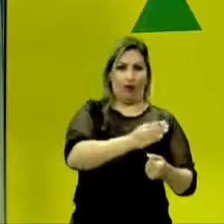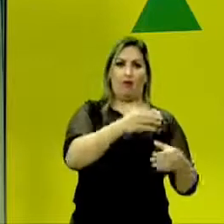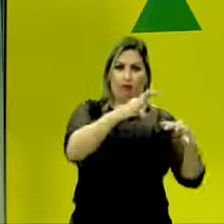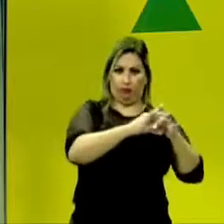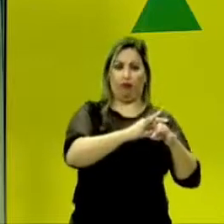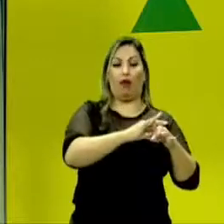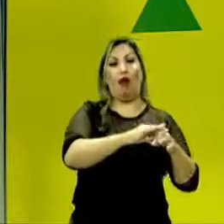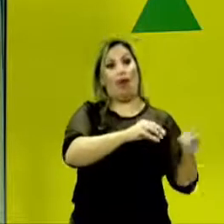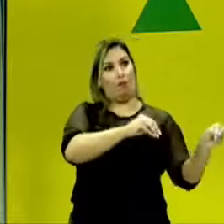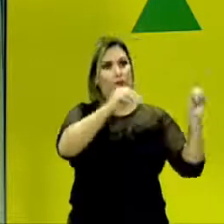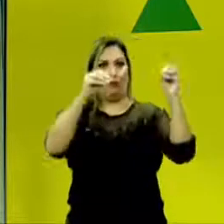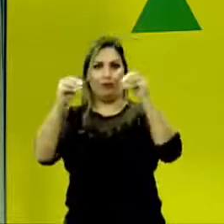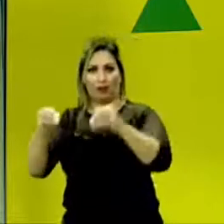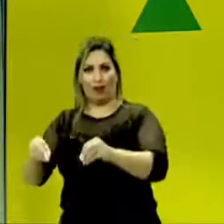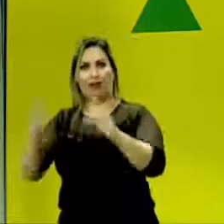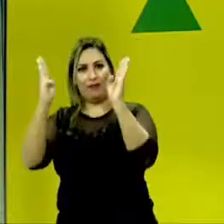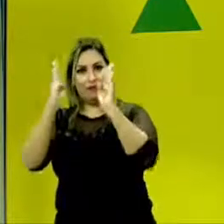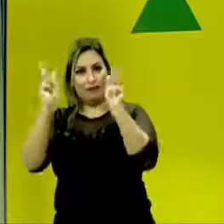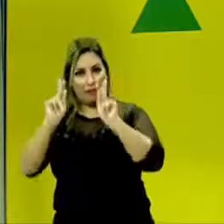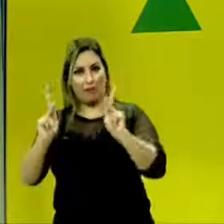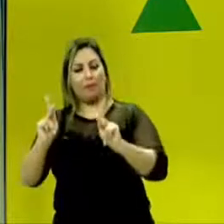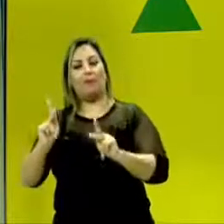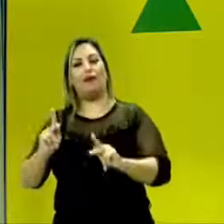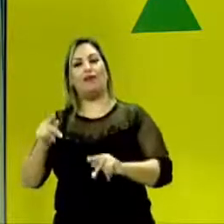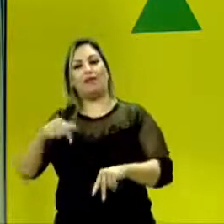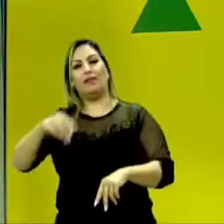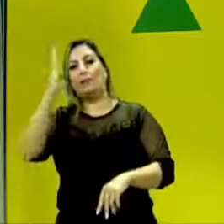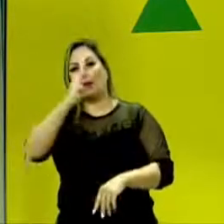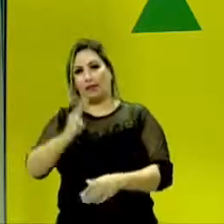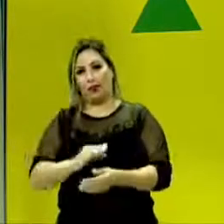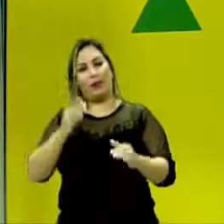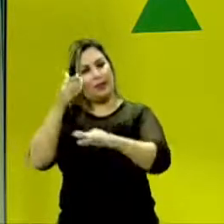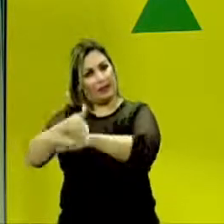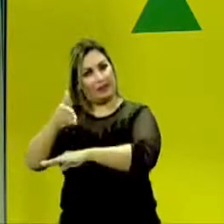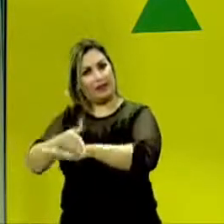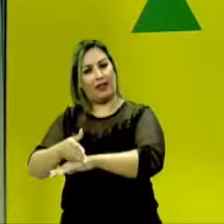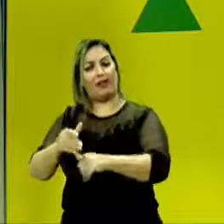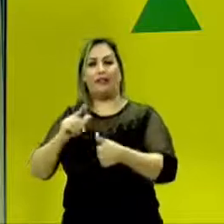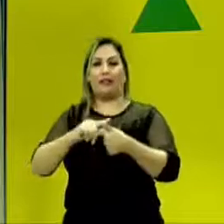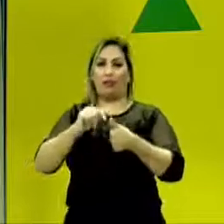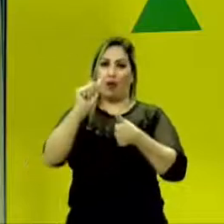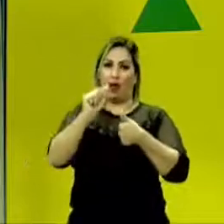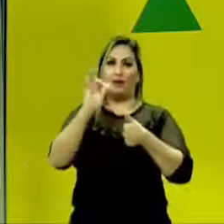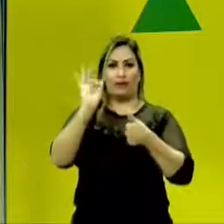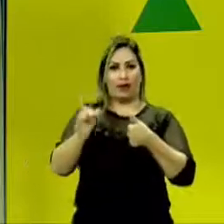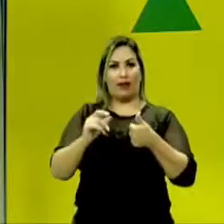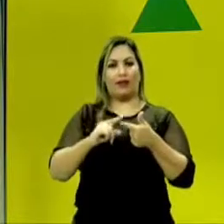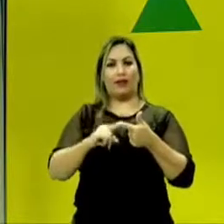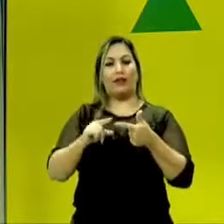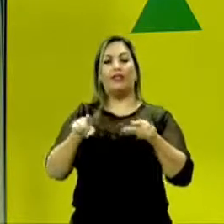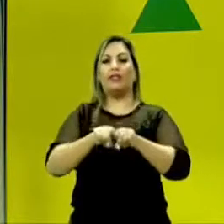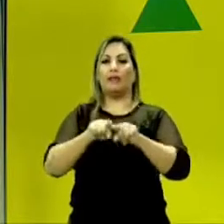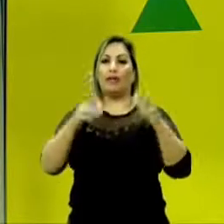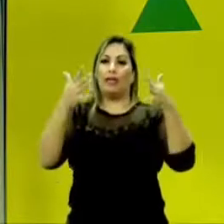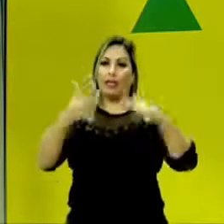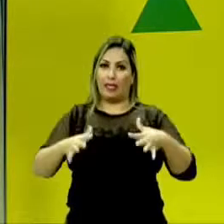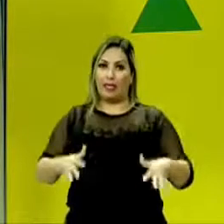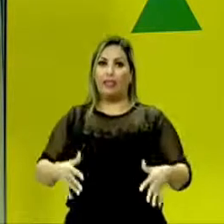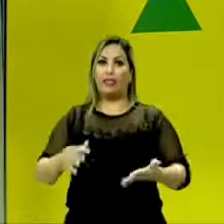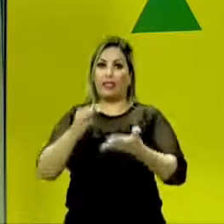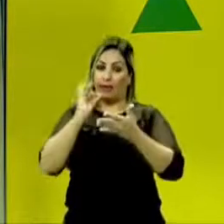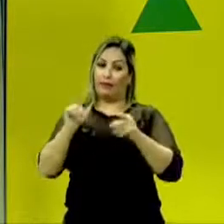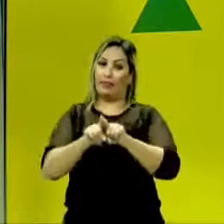diretamente migravam para o território brasileiro. Então, letra A, a entrada de imigrantes durante a Segunda Guerra Mundial está correto e a crise da